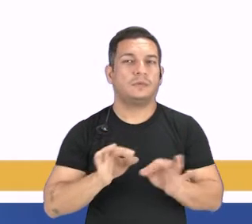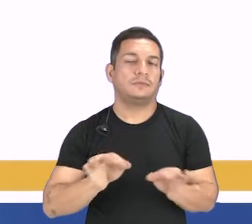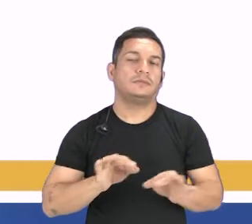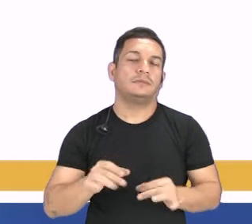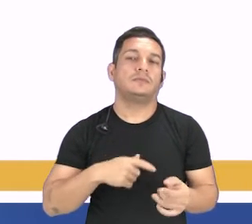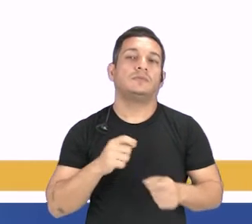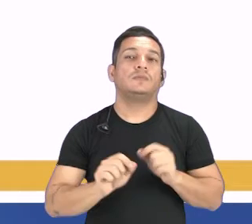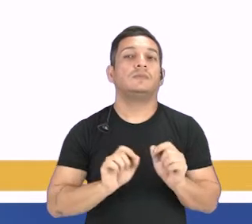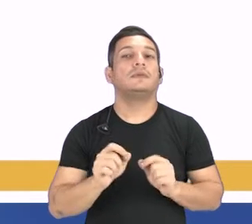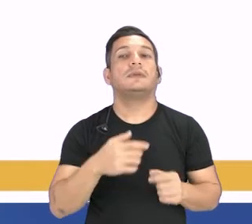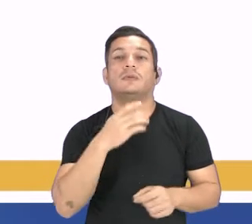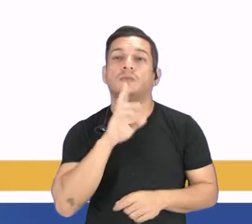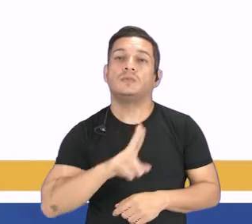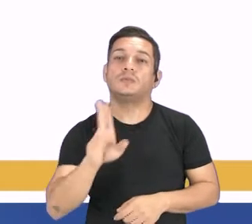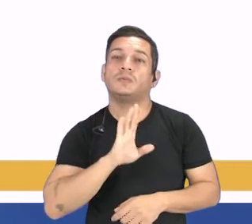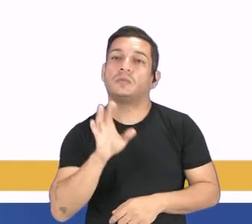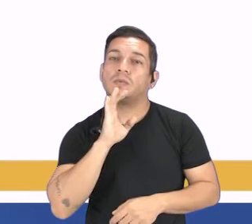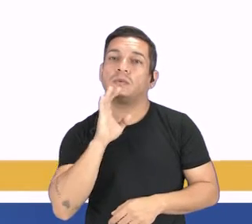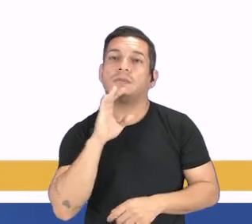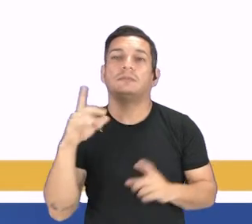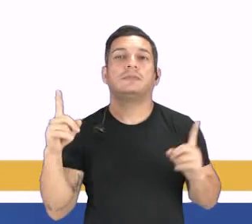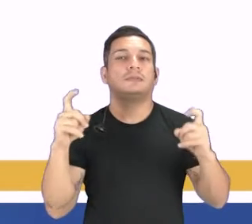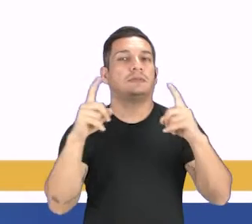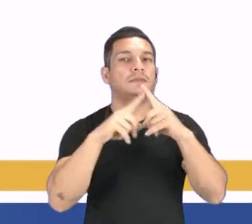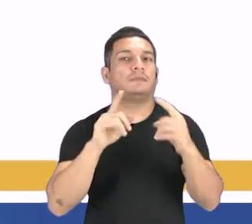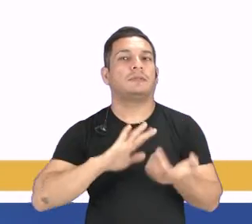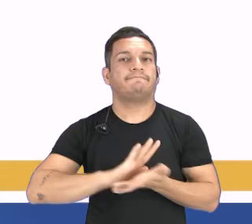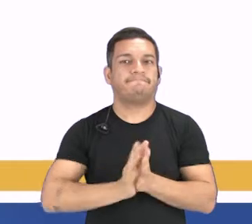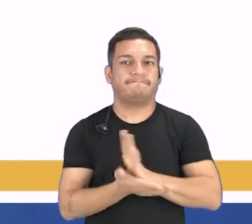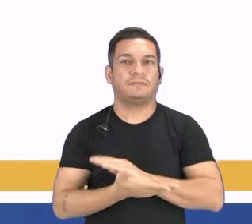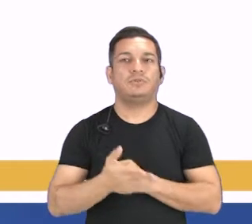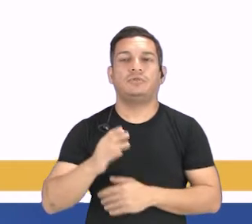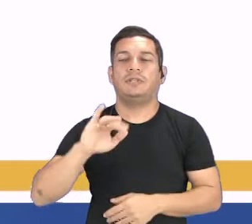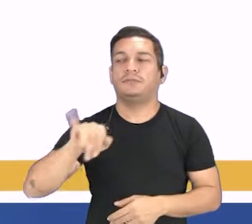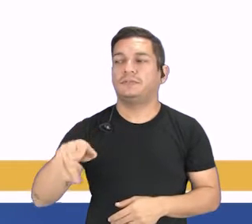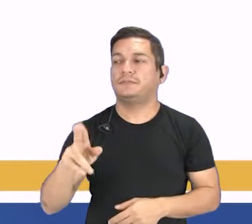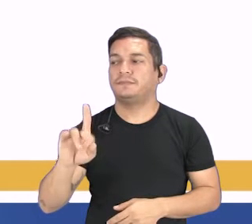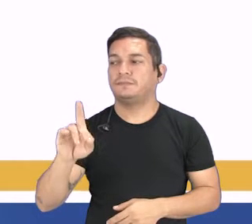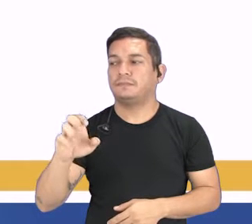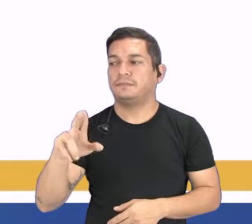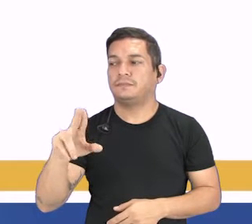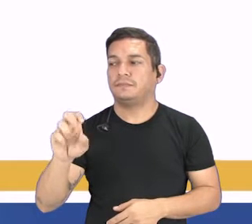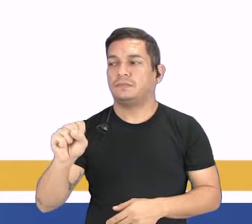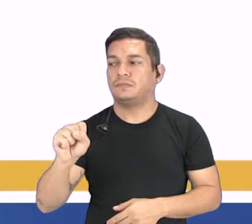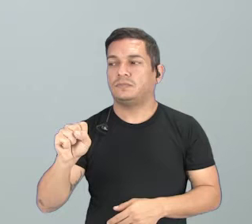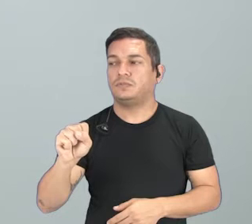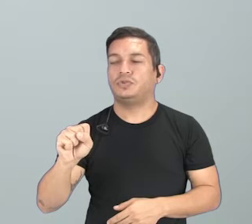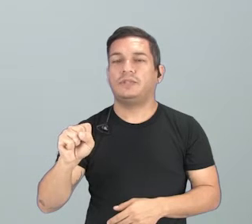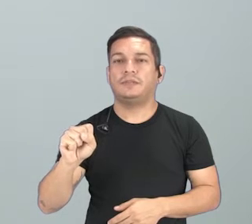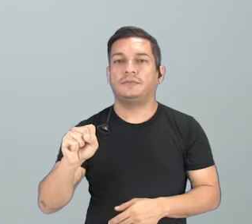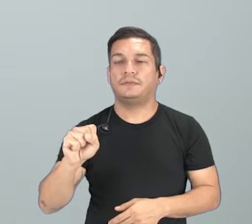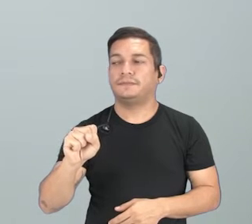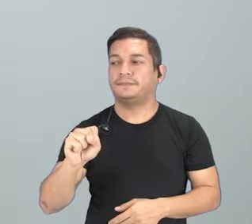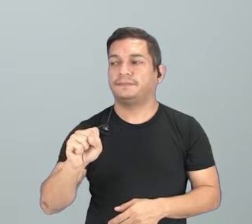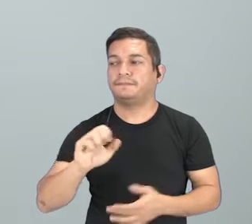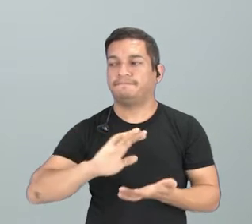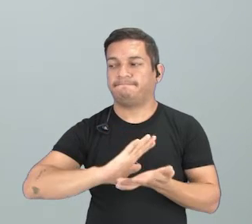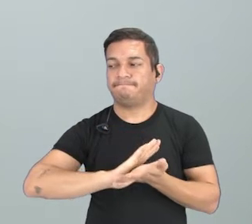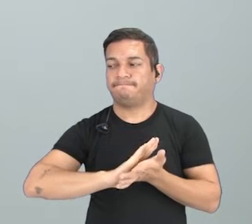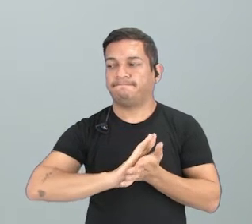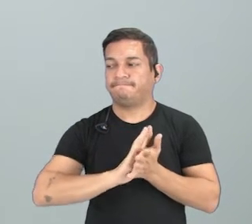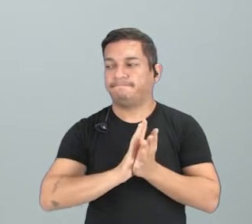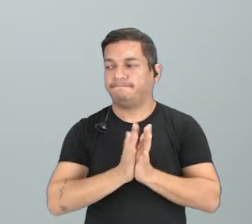organizou e usou o conhecimento científico para o extermínio dos judeus. Então vejam bem que o conhecimento